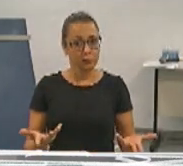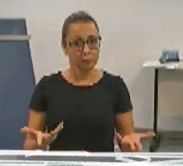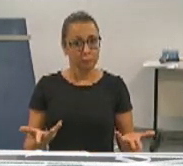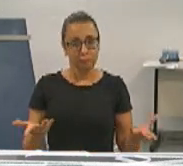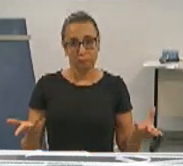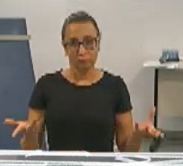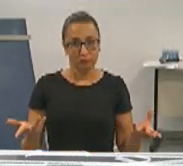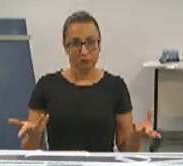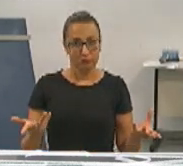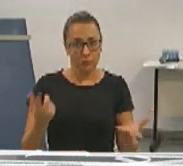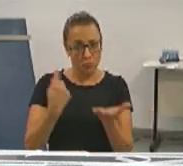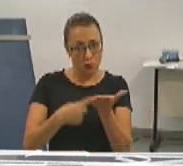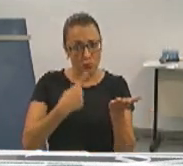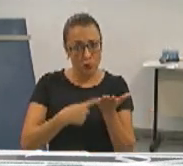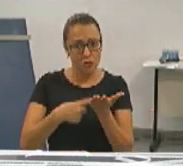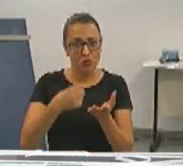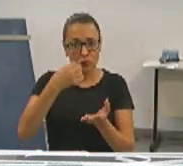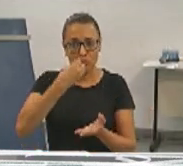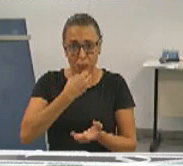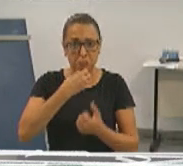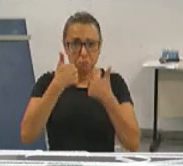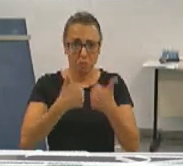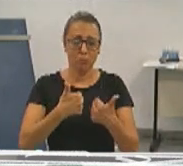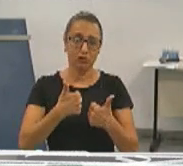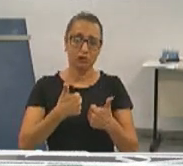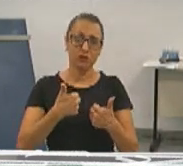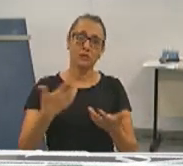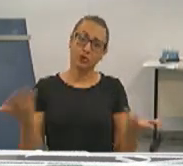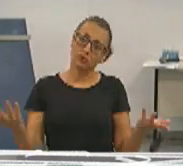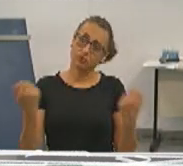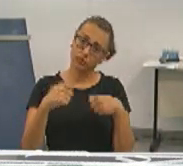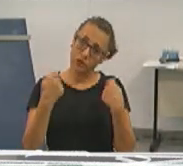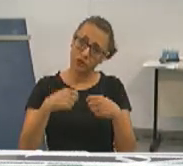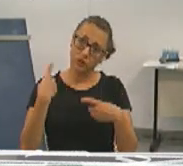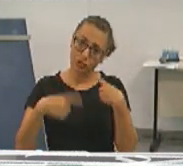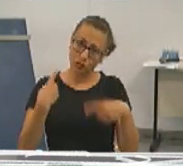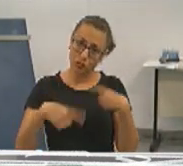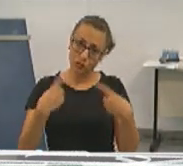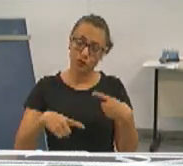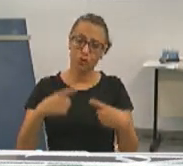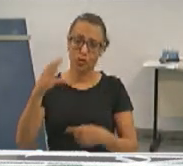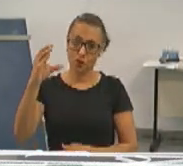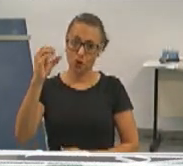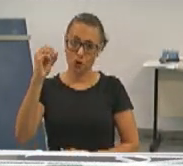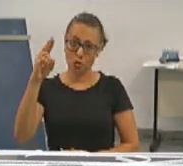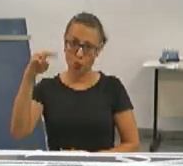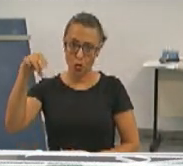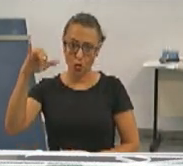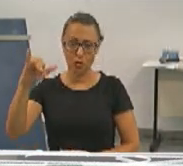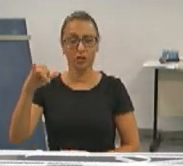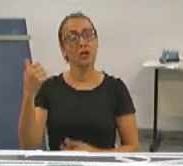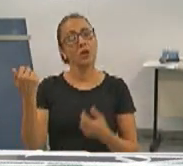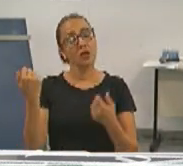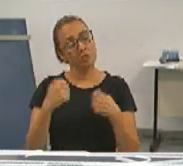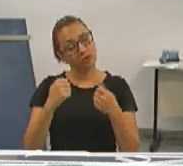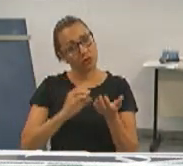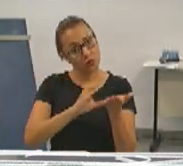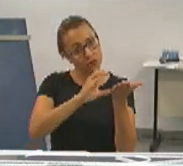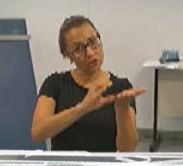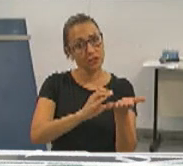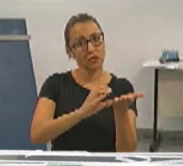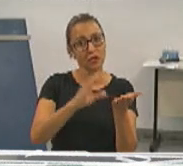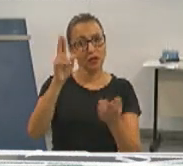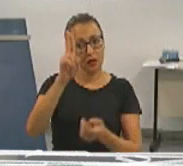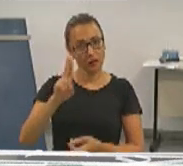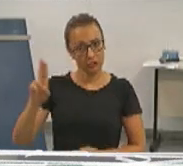enfim, cumpra com excelência a sua profissão, né? Então, a gente tem que fazer essa discussão no CONUNE, mas ela pode iniciar no Conselho Universitário da